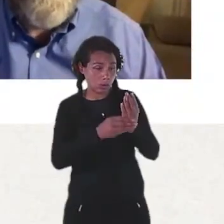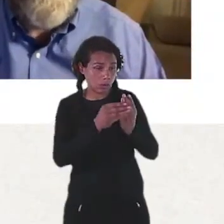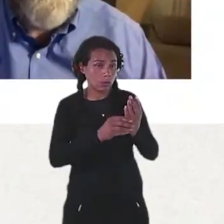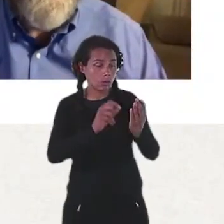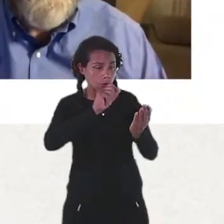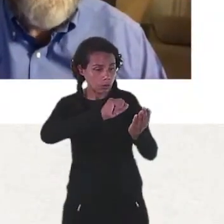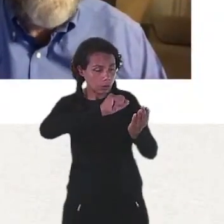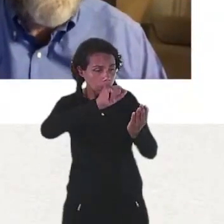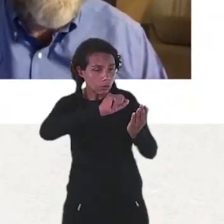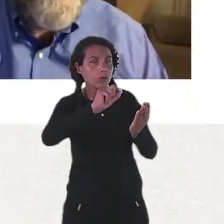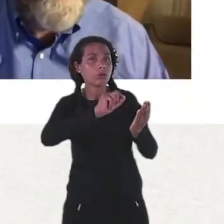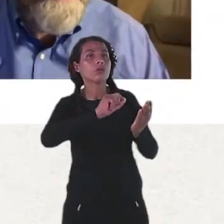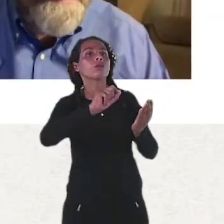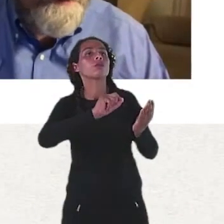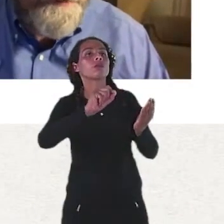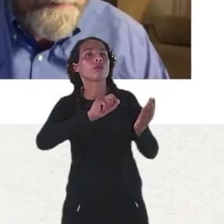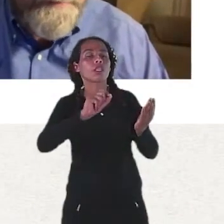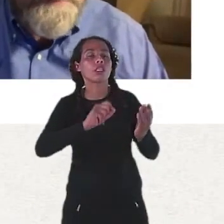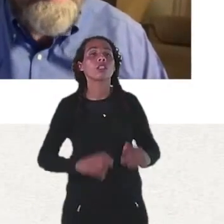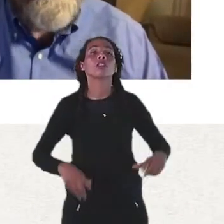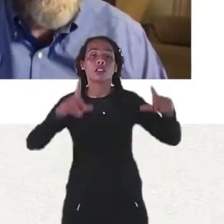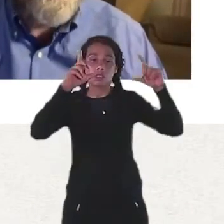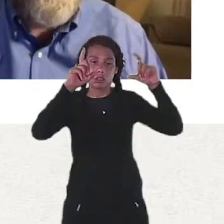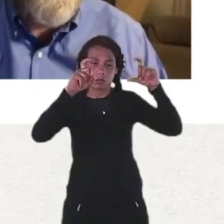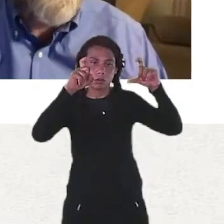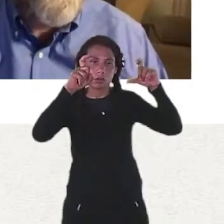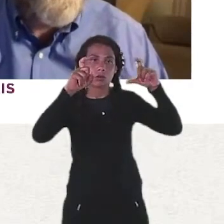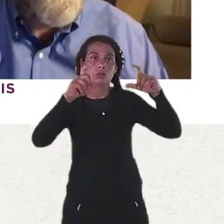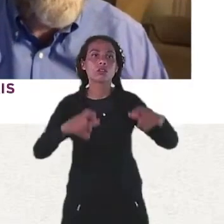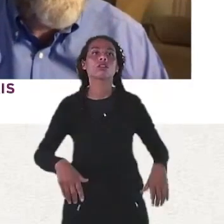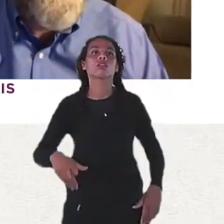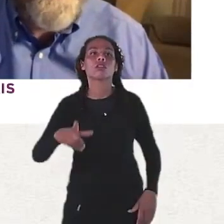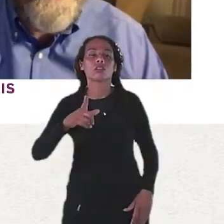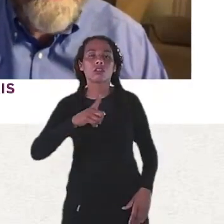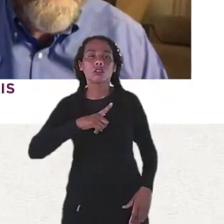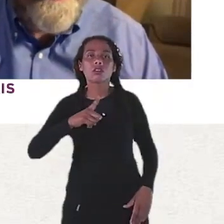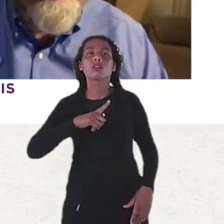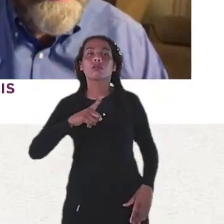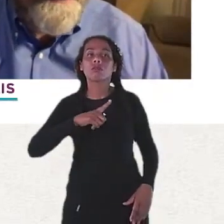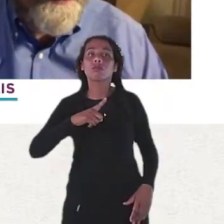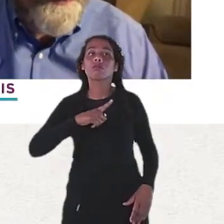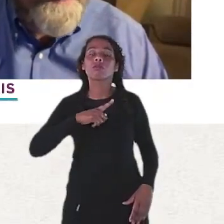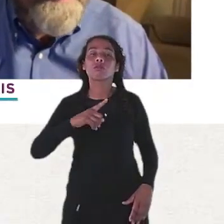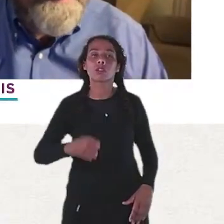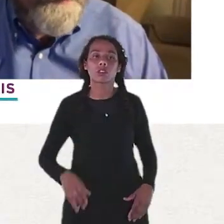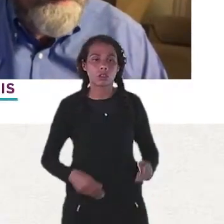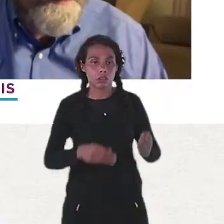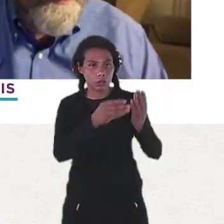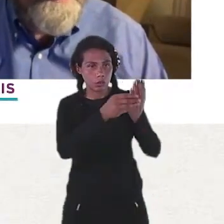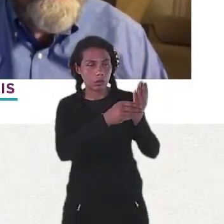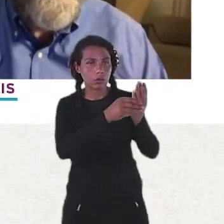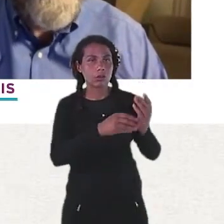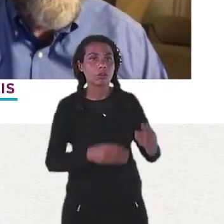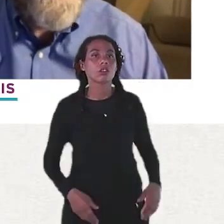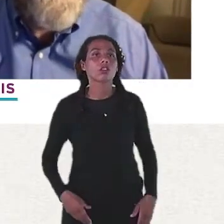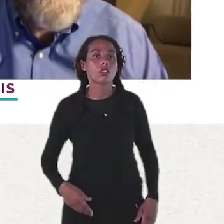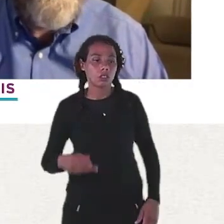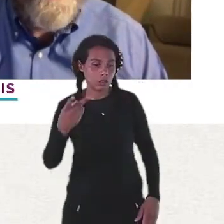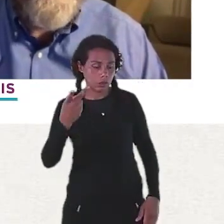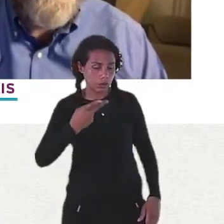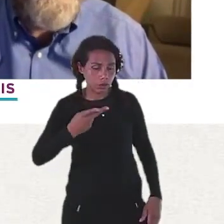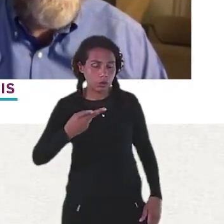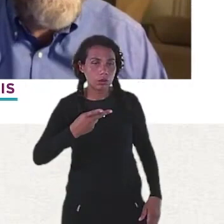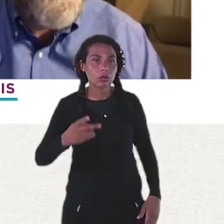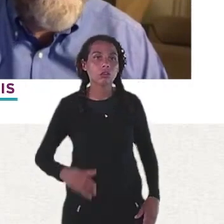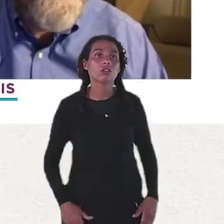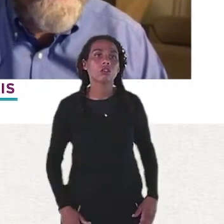do meu livro. Tem uma foto dele, inclusive, em Montreux, quando nós fizemos uma grande descoberta juntos, andando pelo passeio